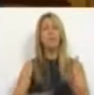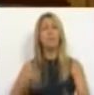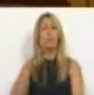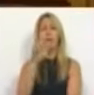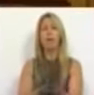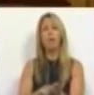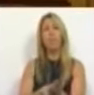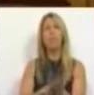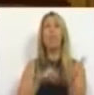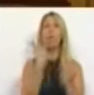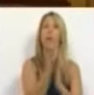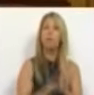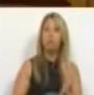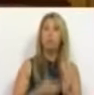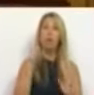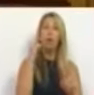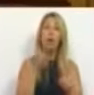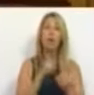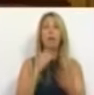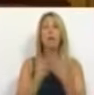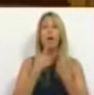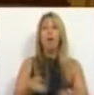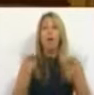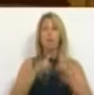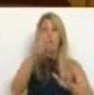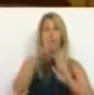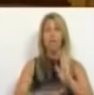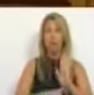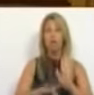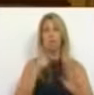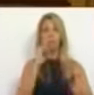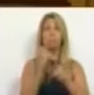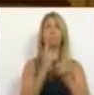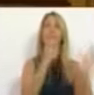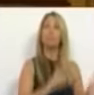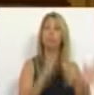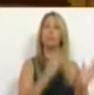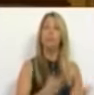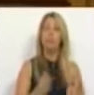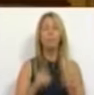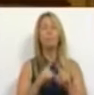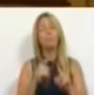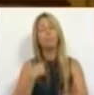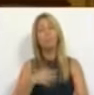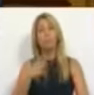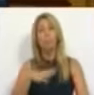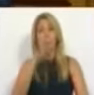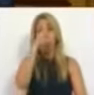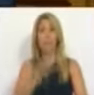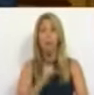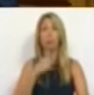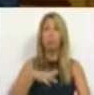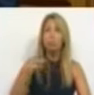aprovado resoluções tendendo à reposição de um regime de regulação da produção, propõe que o Governo português tome as medidas necessárias